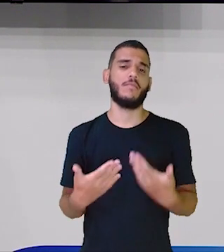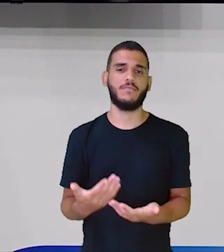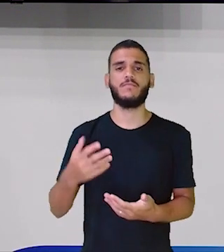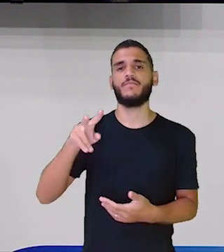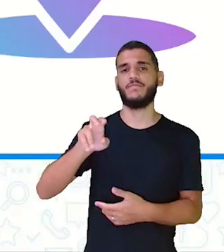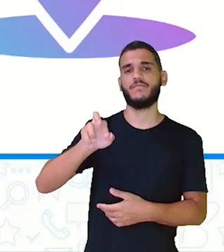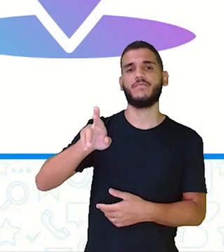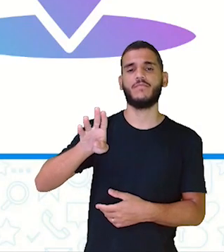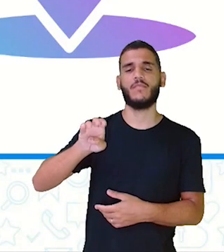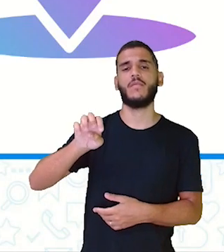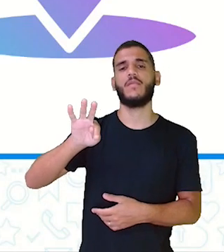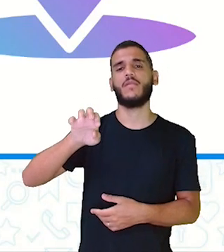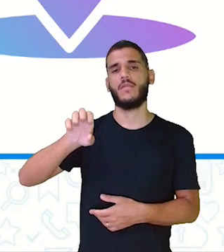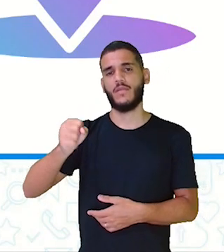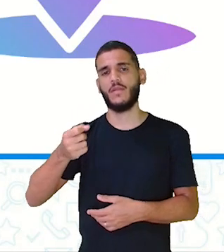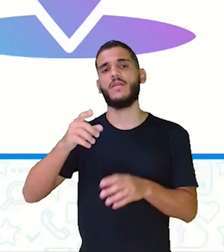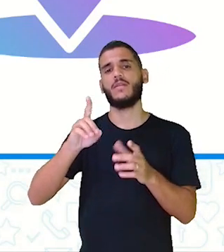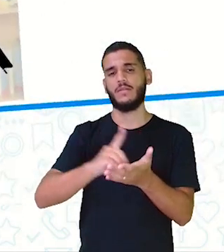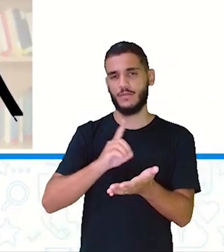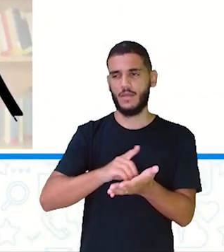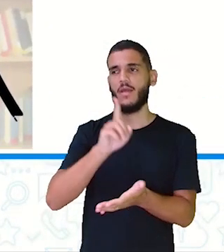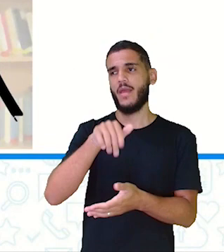de dicionário são outros exemplos.